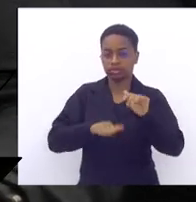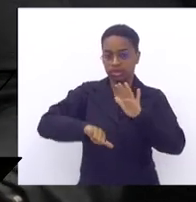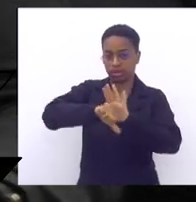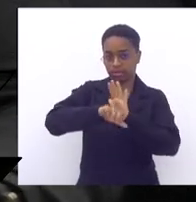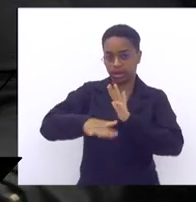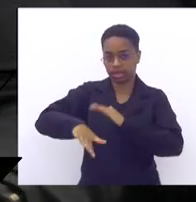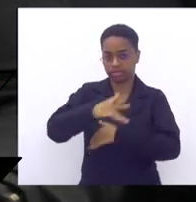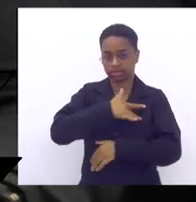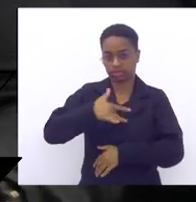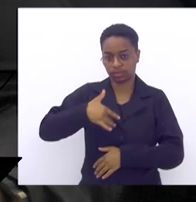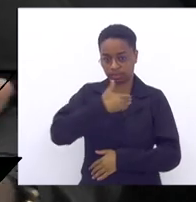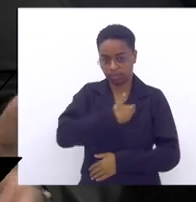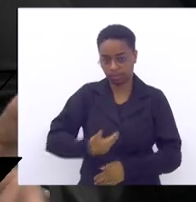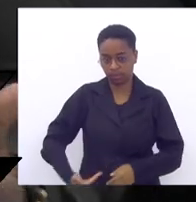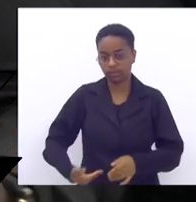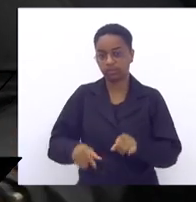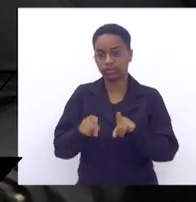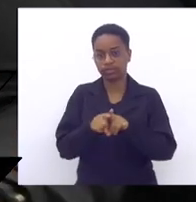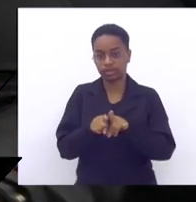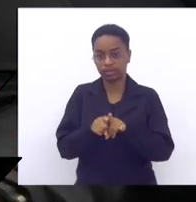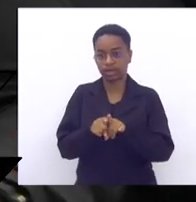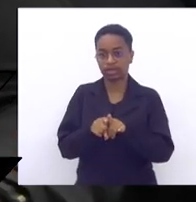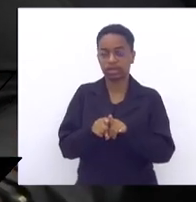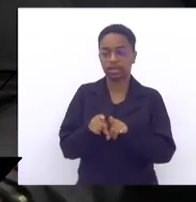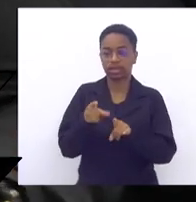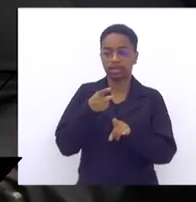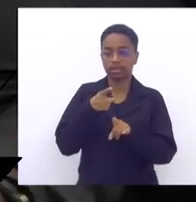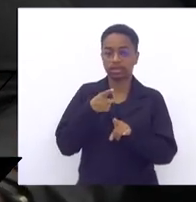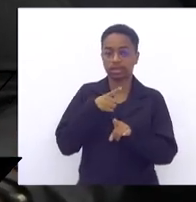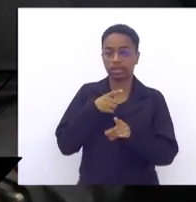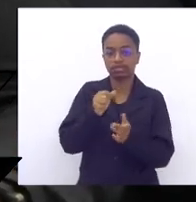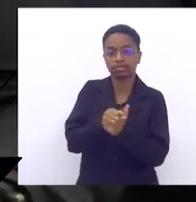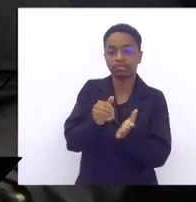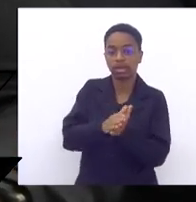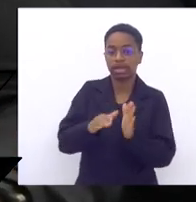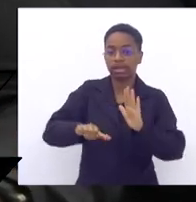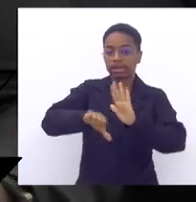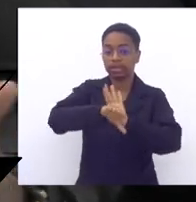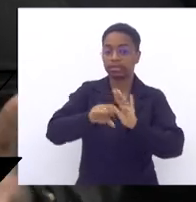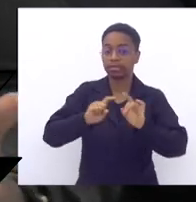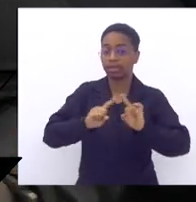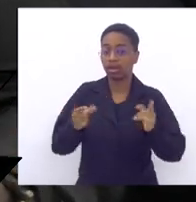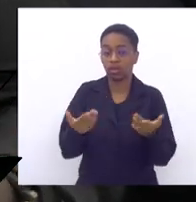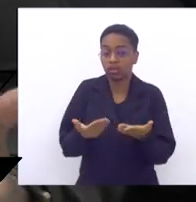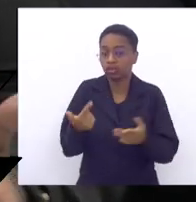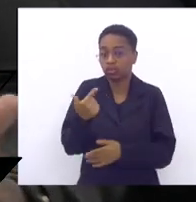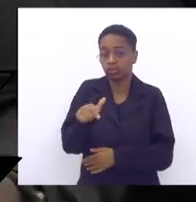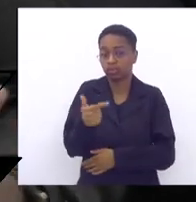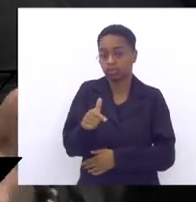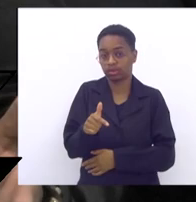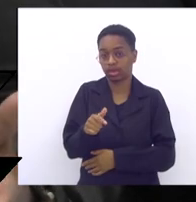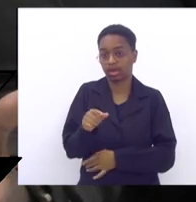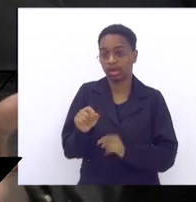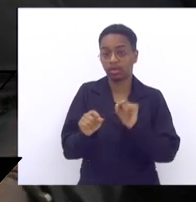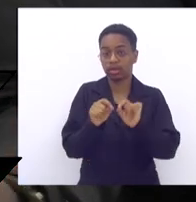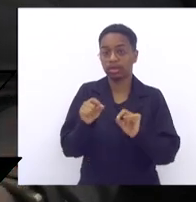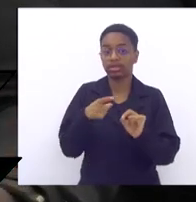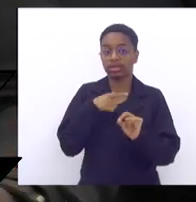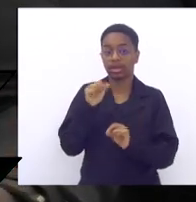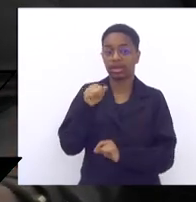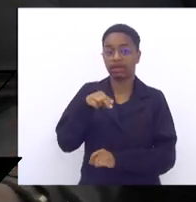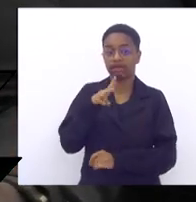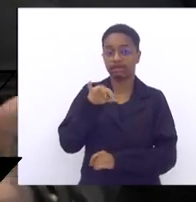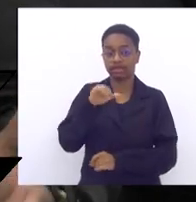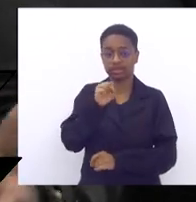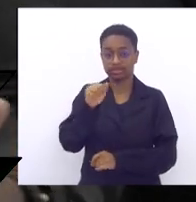pública. Eles estão autuando elas num crime que hoje não é configurado. O que vale hoje é a última resolução da Anvisa, que